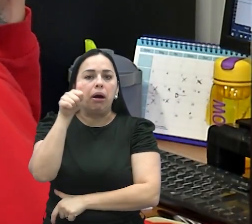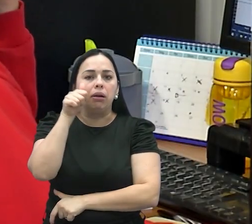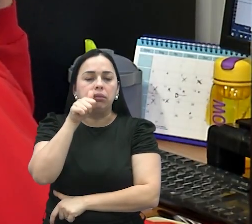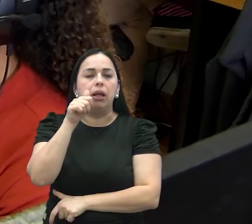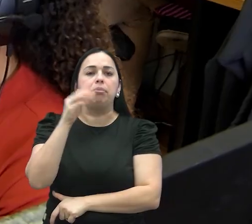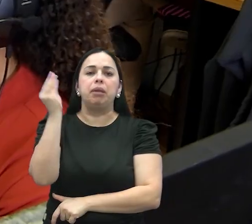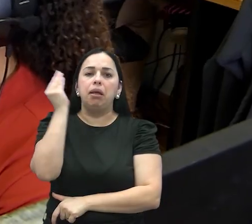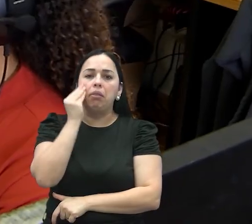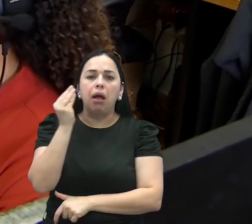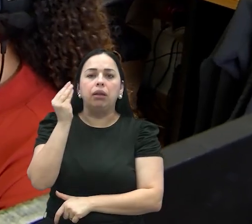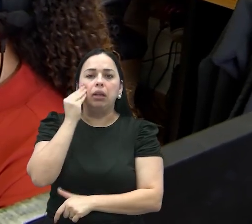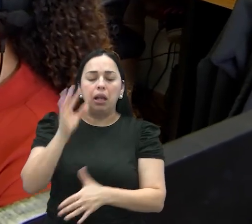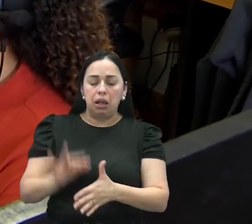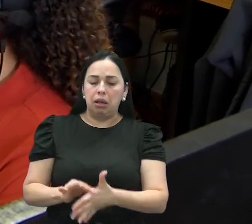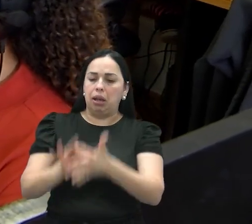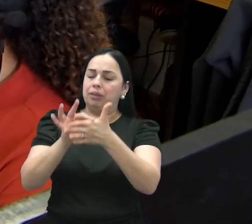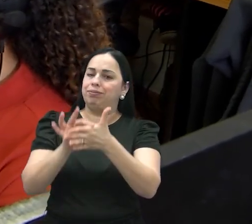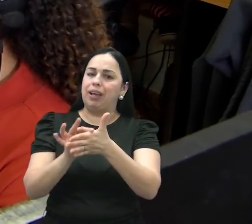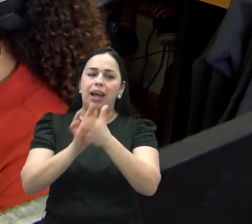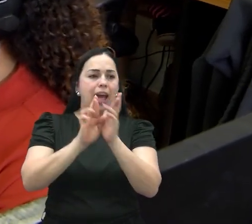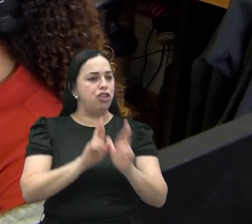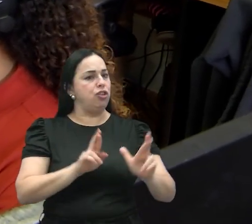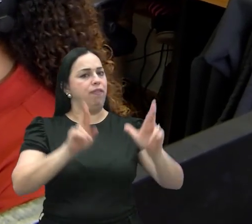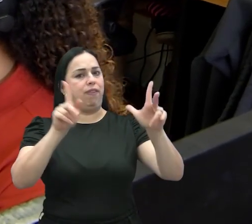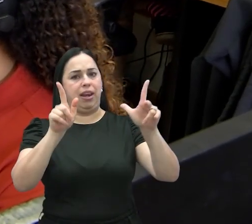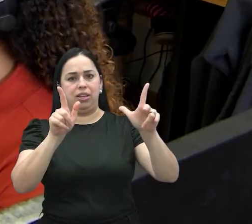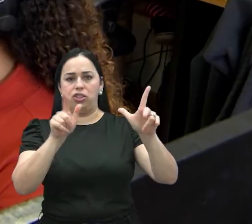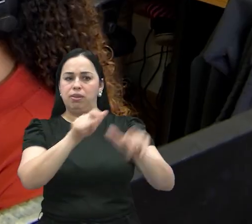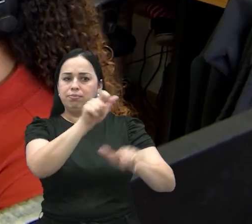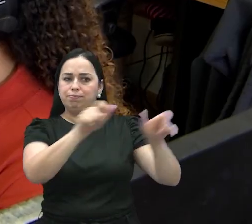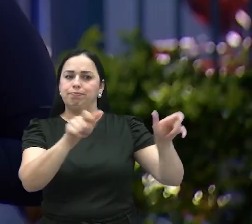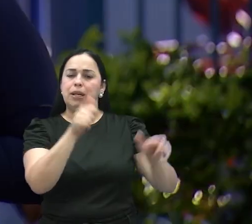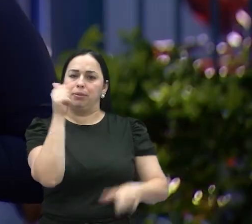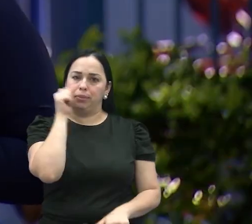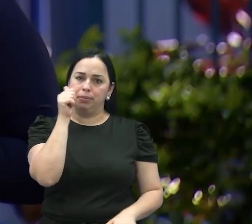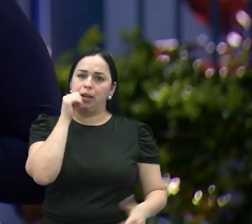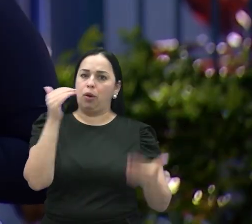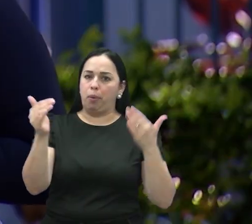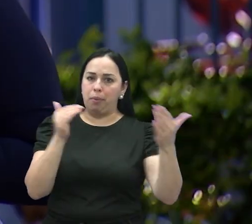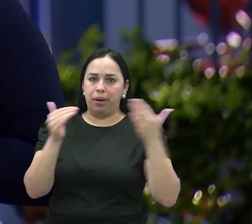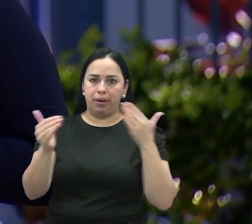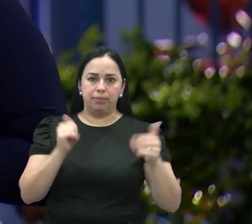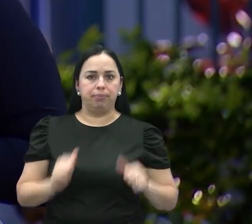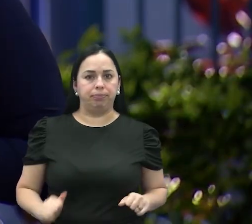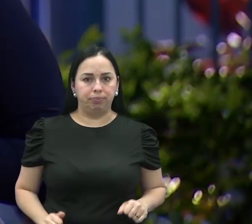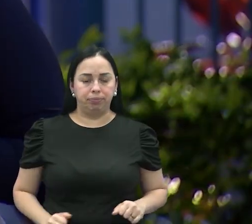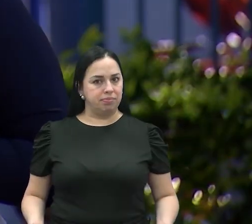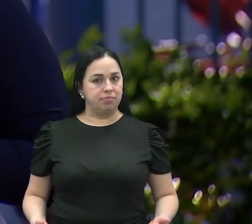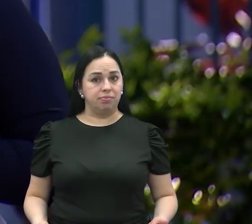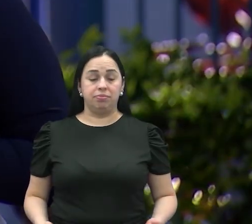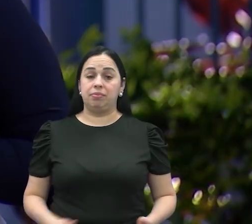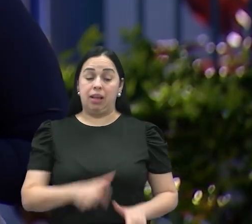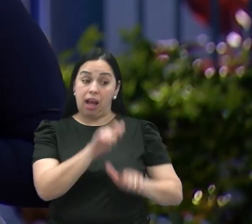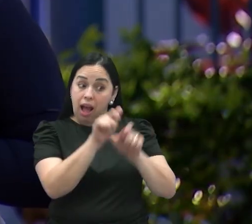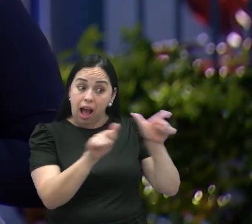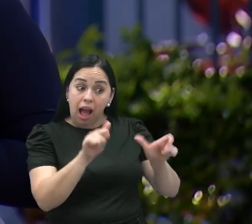posições de gestão não é a realidade da maioria das mulheres brasileiras. Apenas 38% das mulheres ocupam cargos